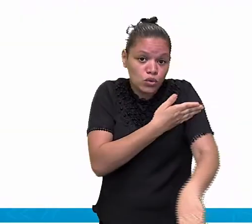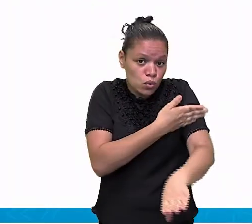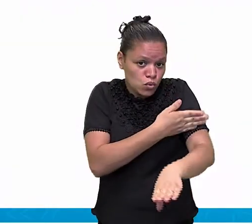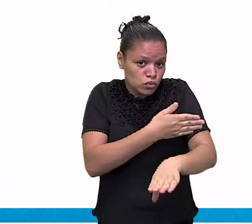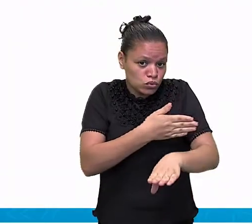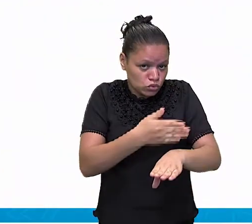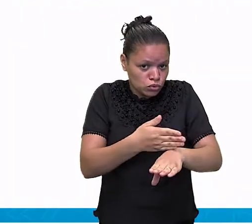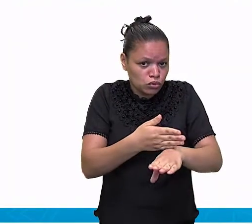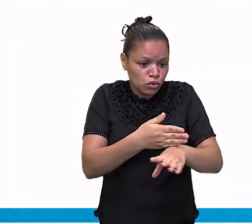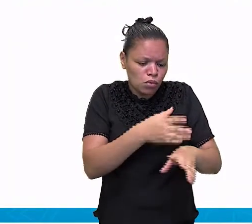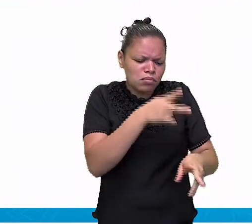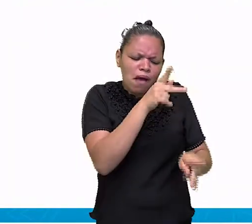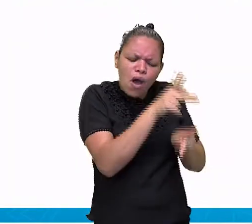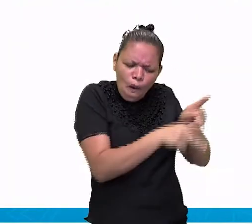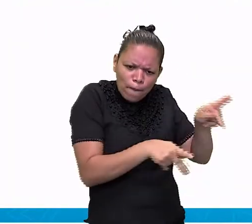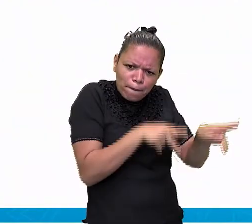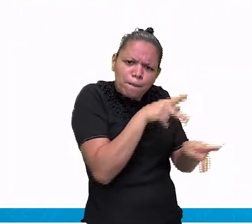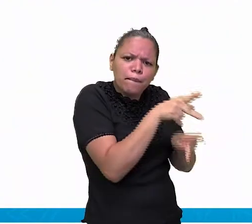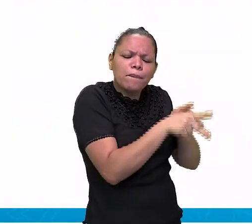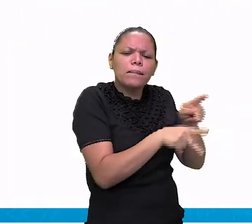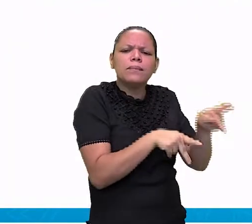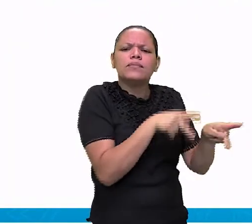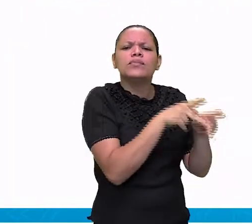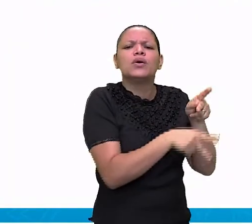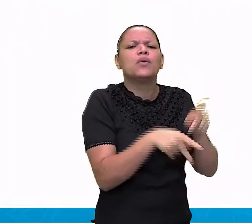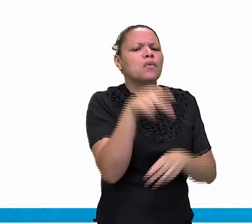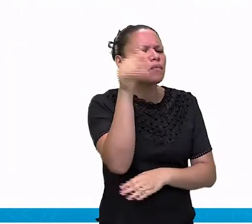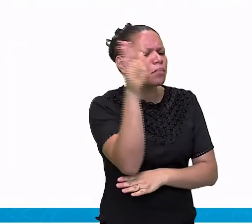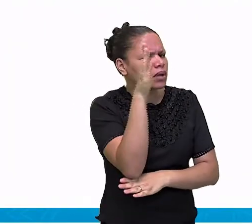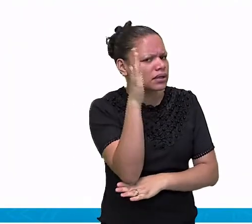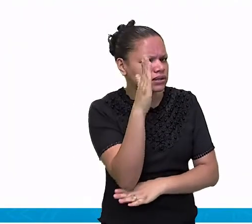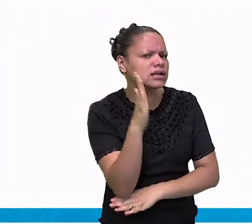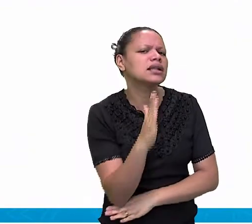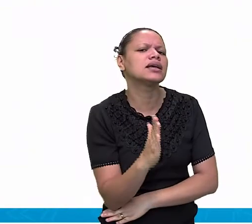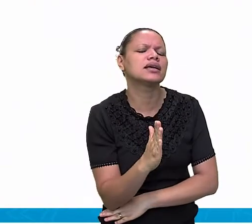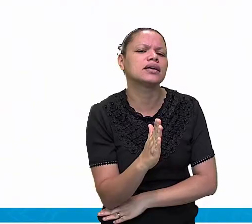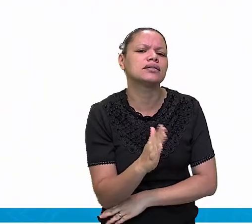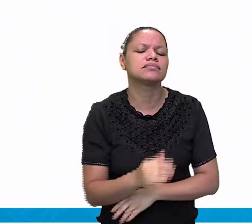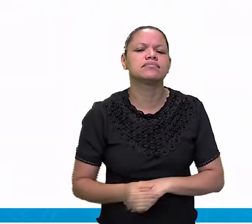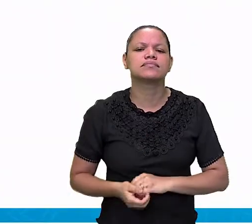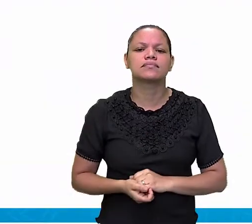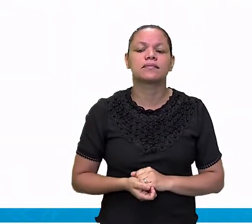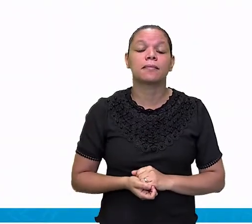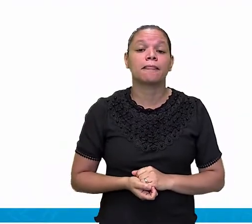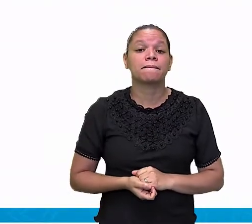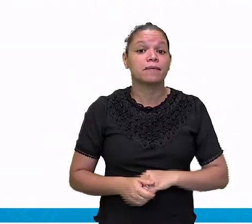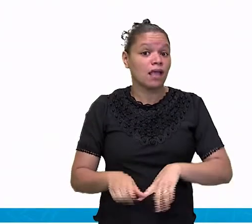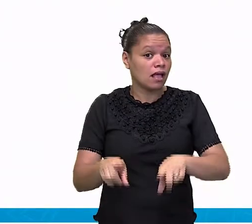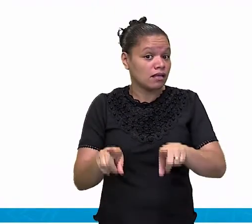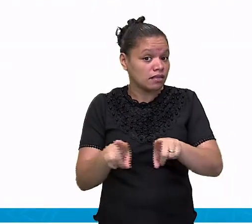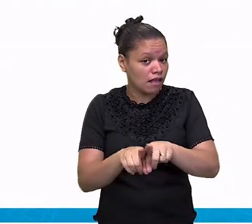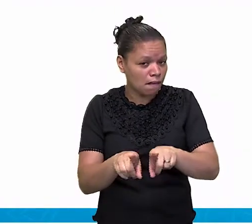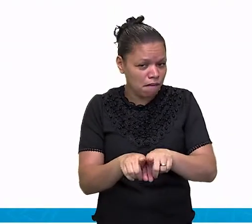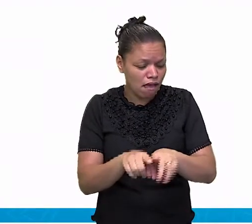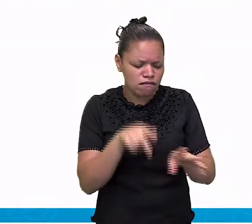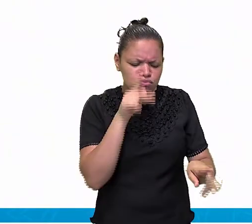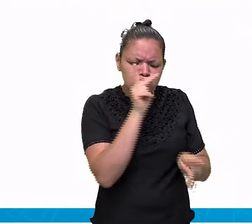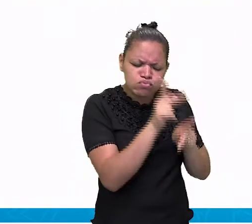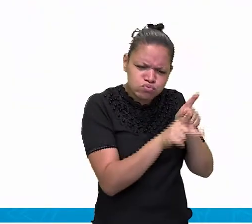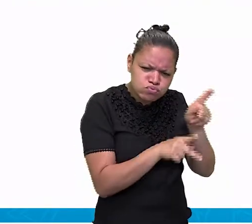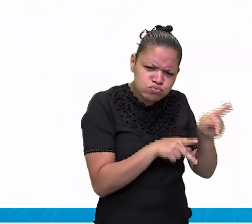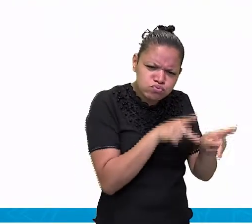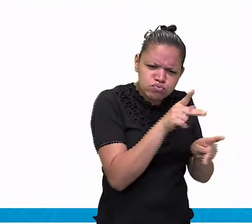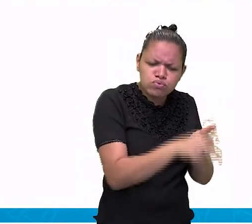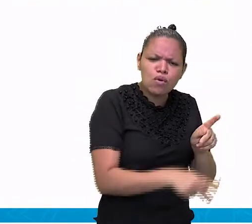influência dos portugueses dentro da colonização. A população indígena que já estava aqui. Qual é a